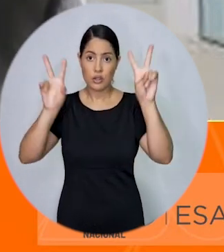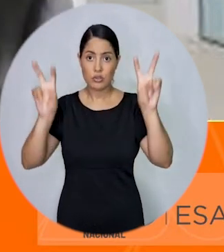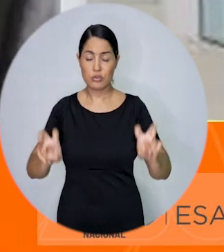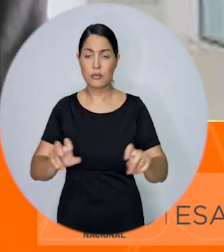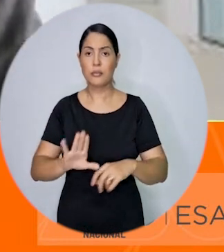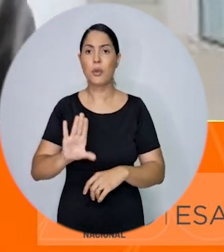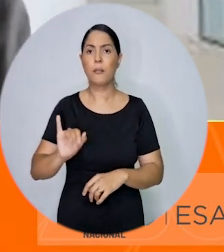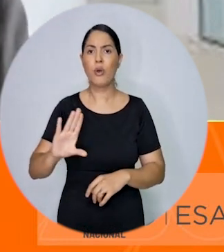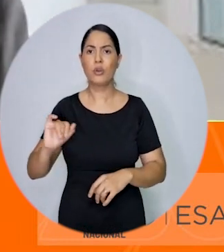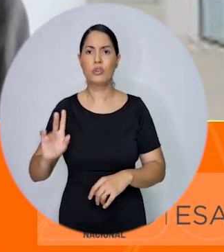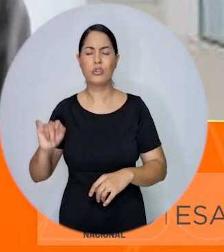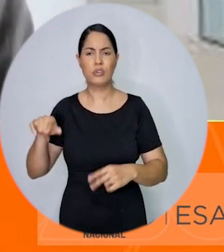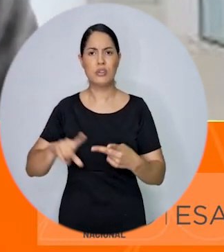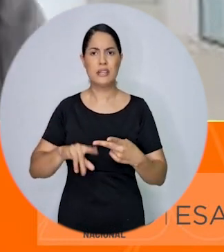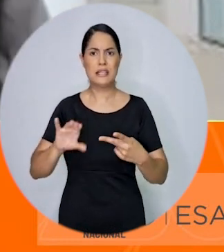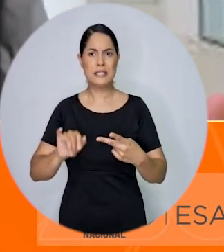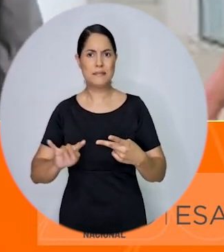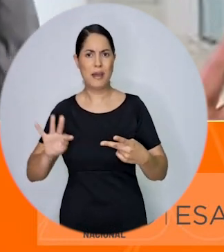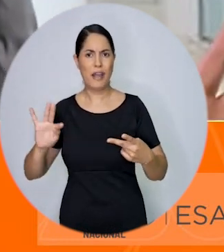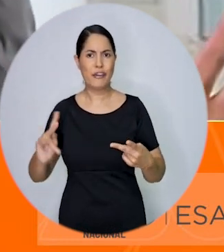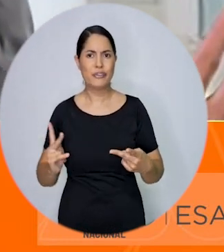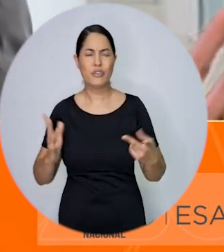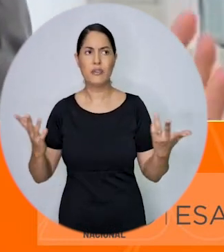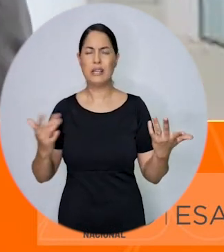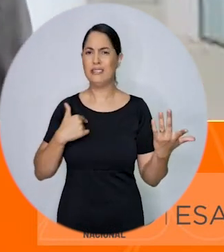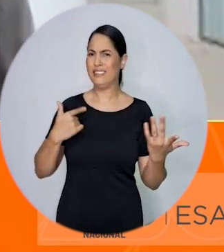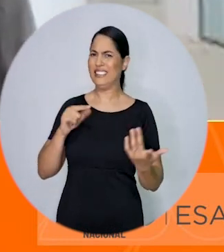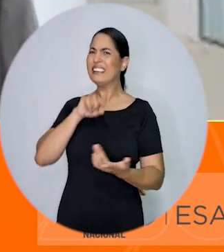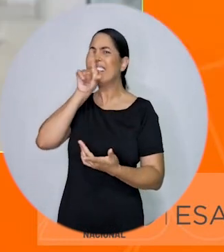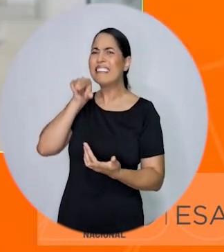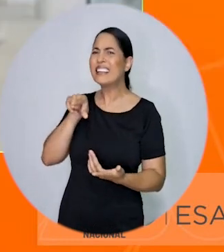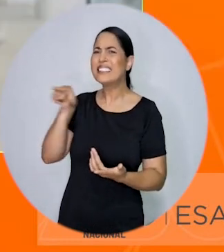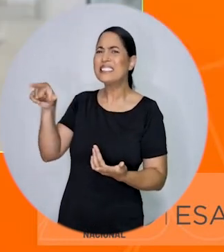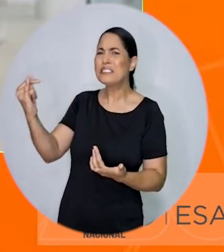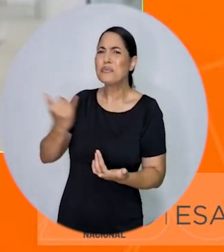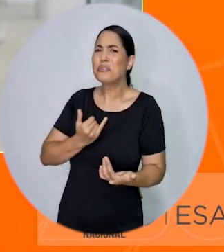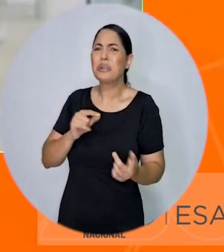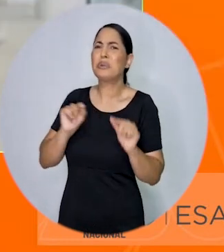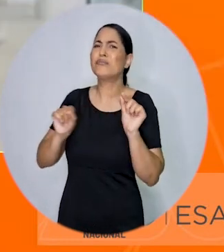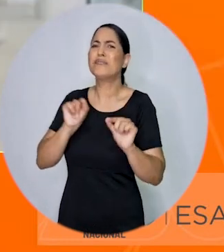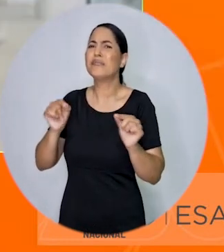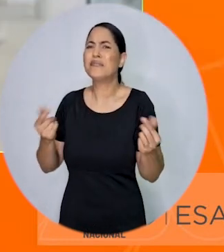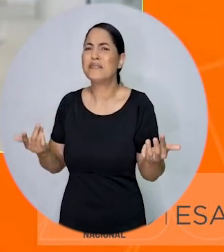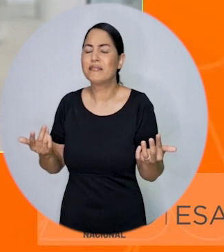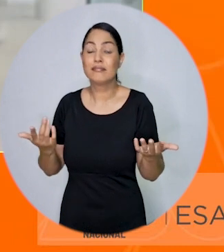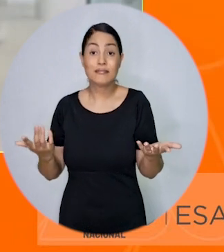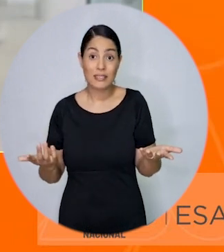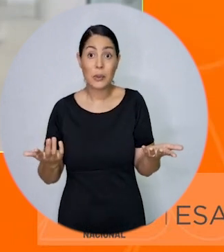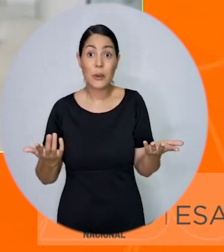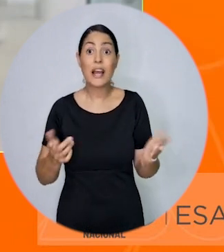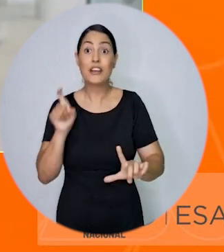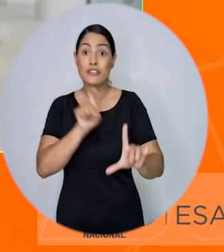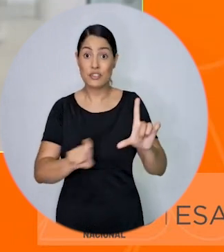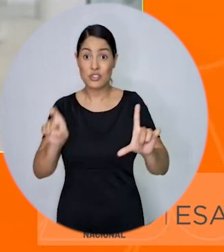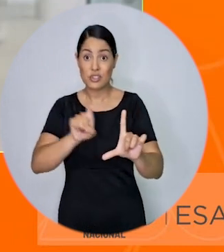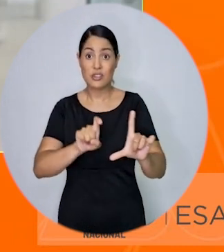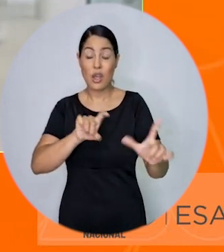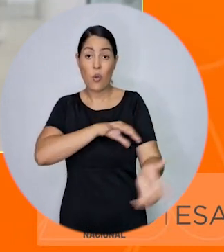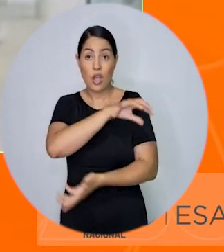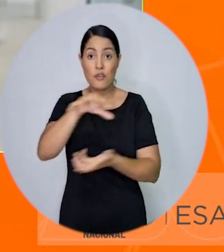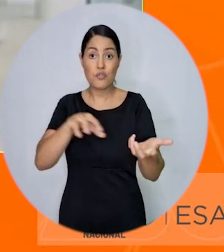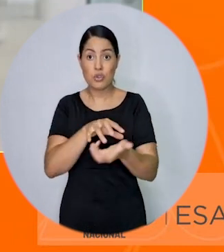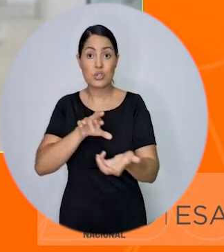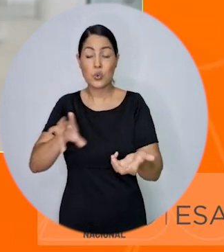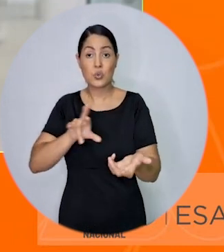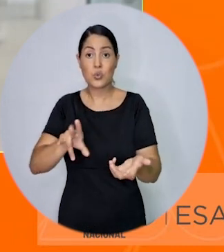de smart contracts, talvez as pessoas olhassem para a gente e dissessem, do que você está falando? A revolução digital